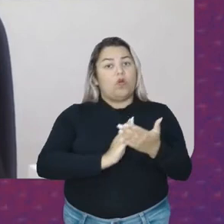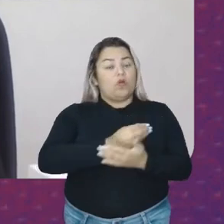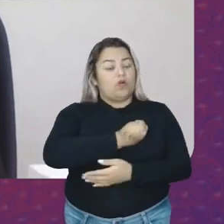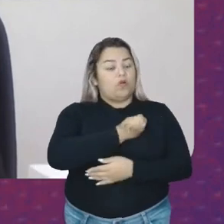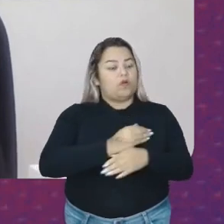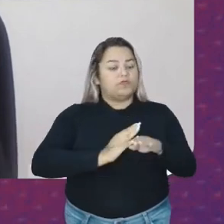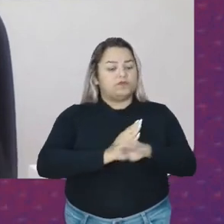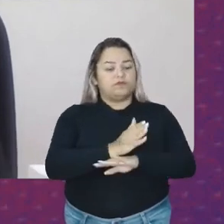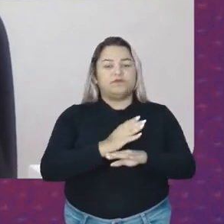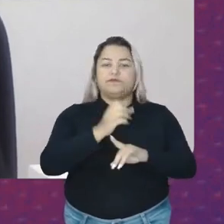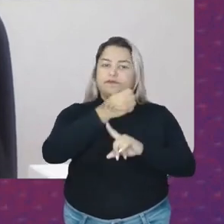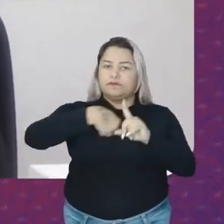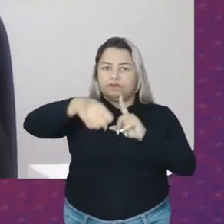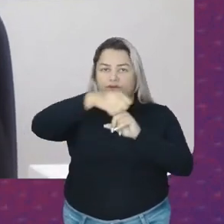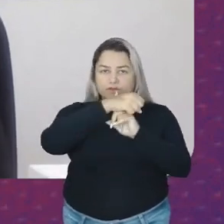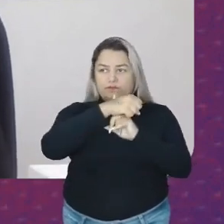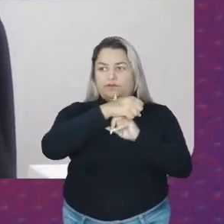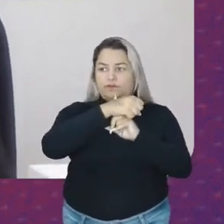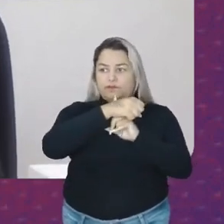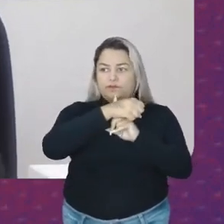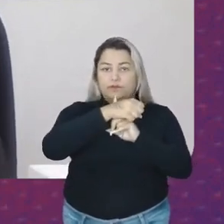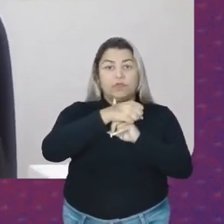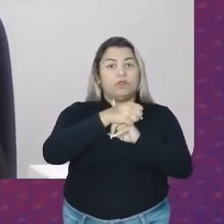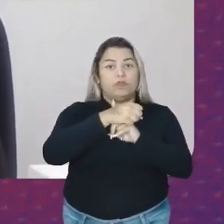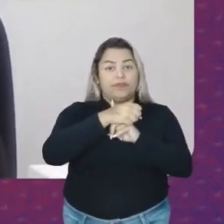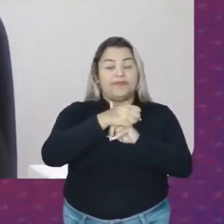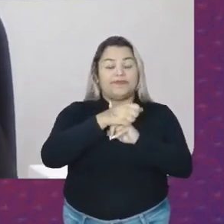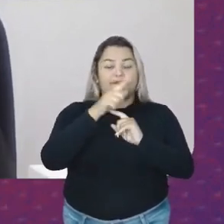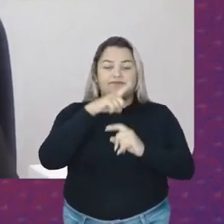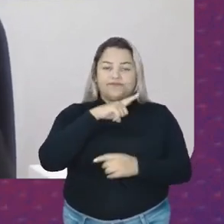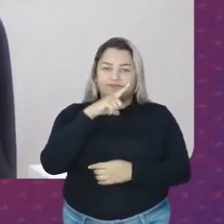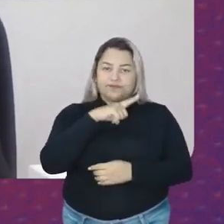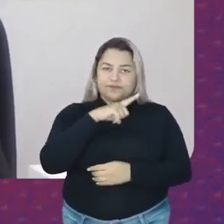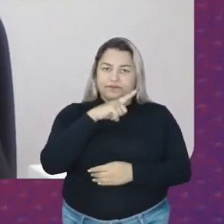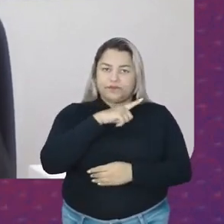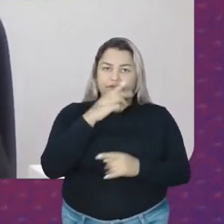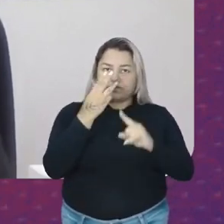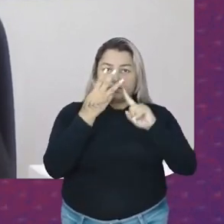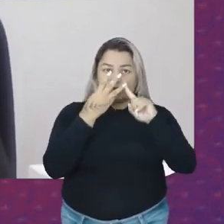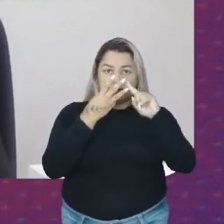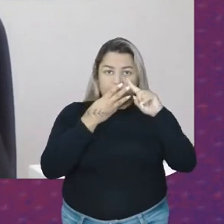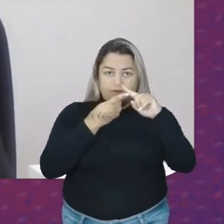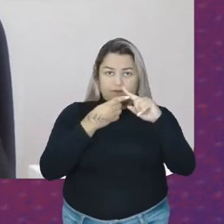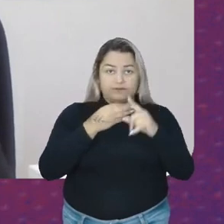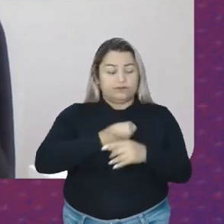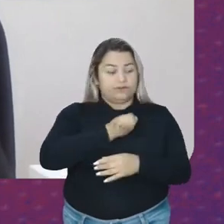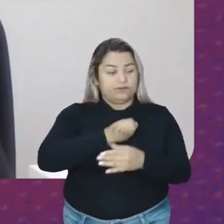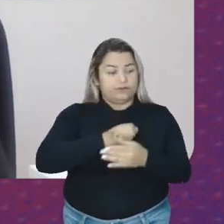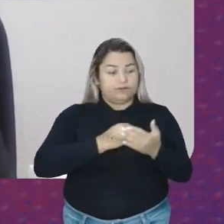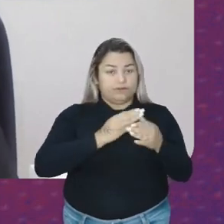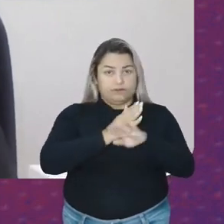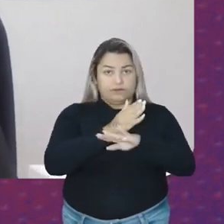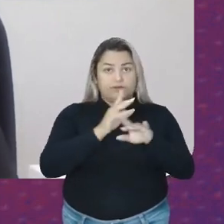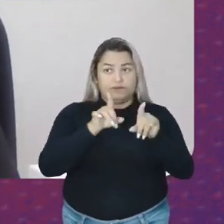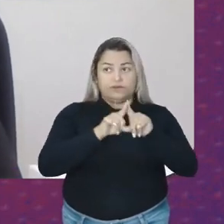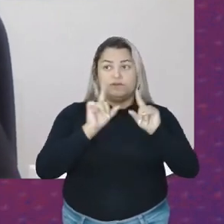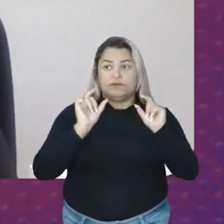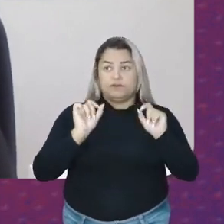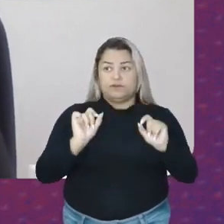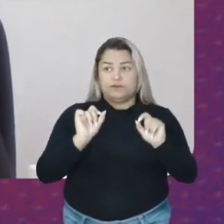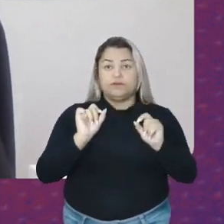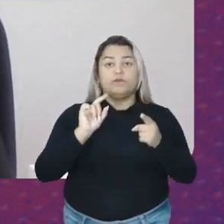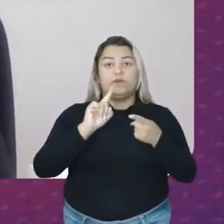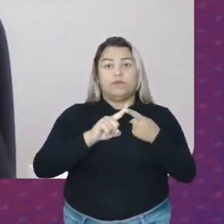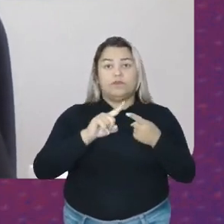participação social, onde tem 3 formas de participação. A participação